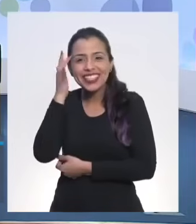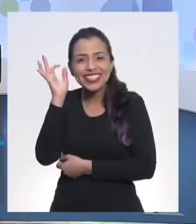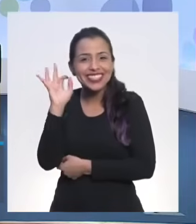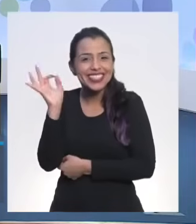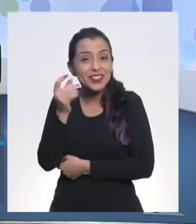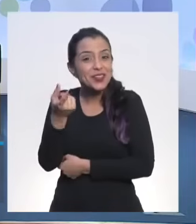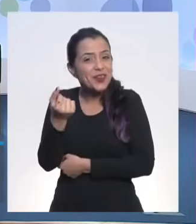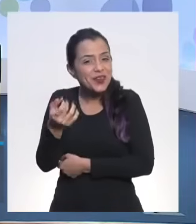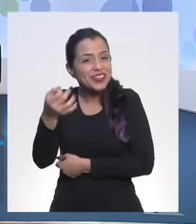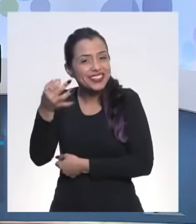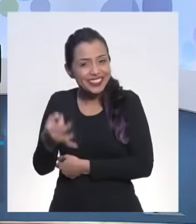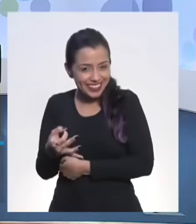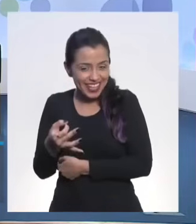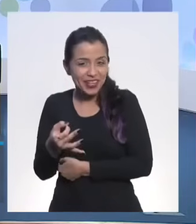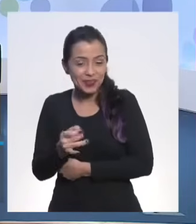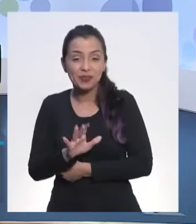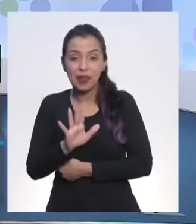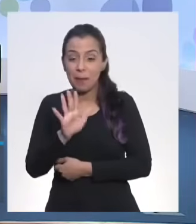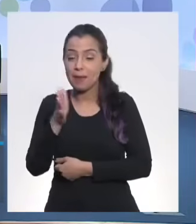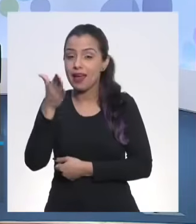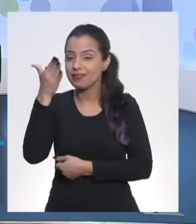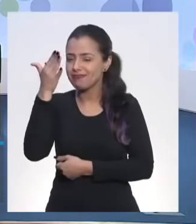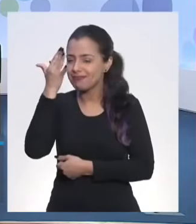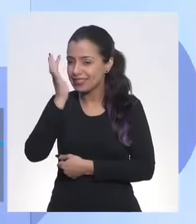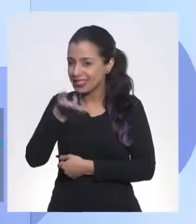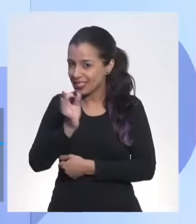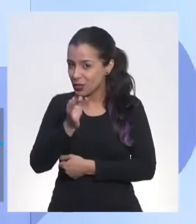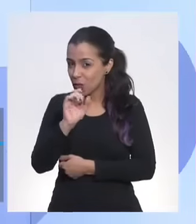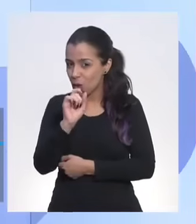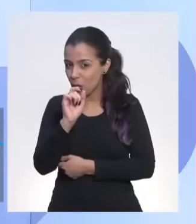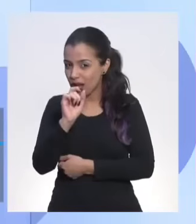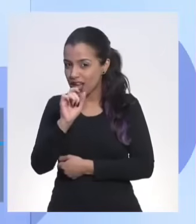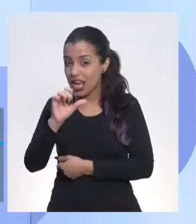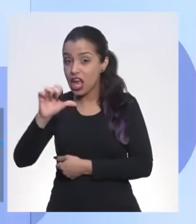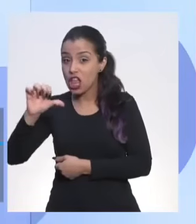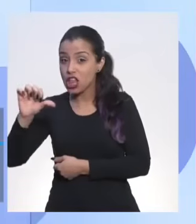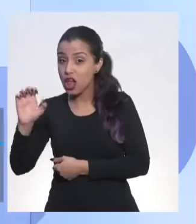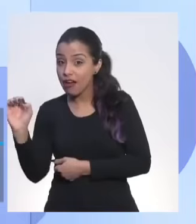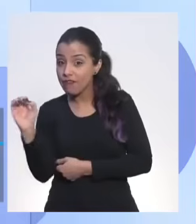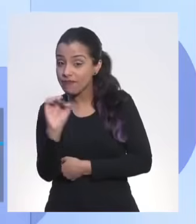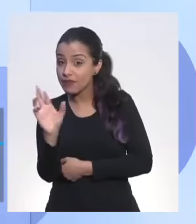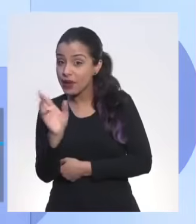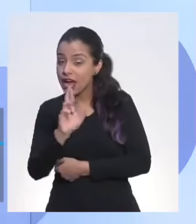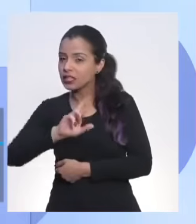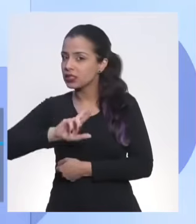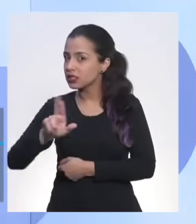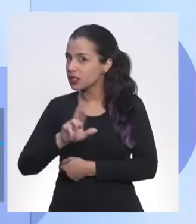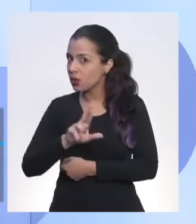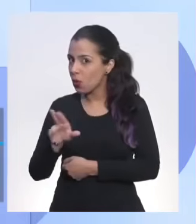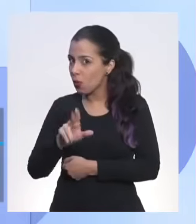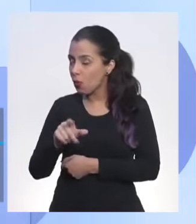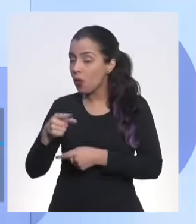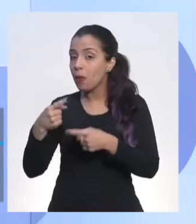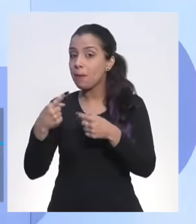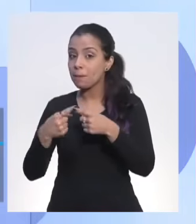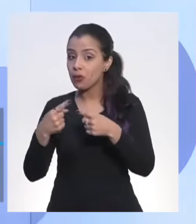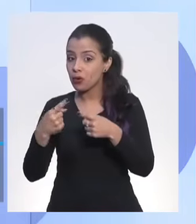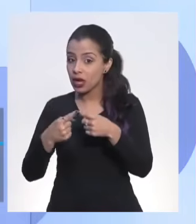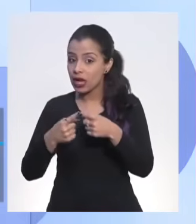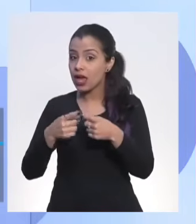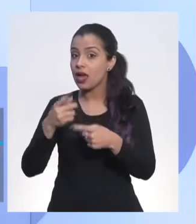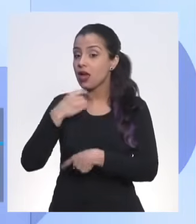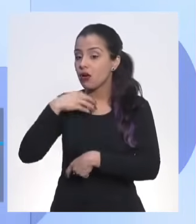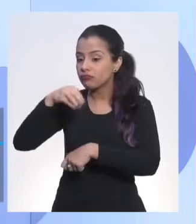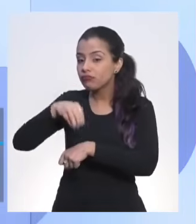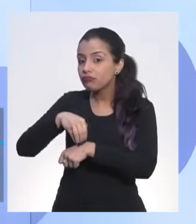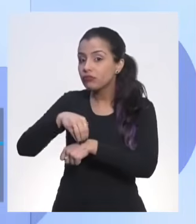é o preço do fogão. Mas uma coisa eu tenho certeza, R$900 não é. Porque eu até tinha dado lá a